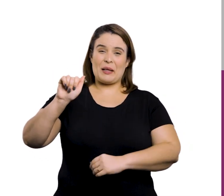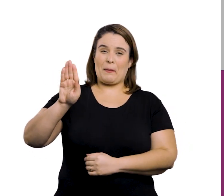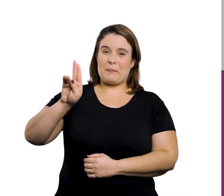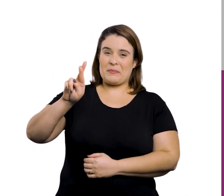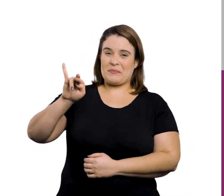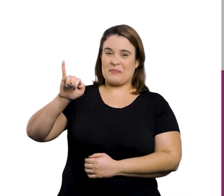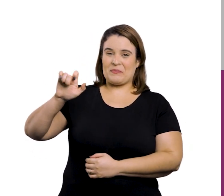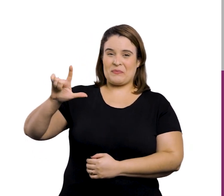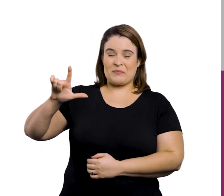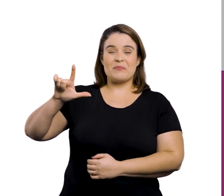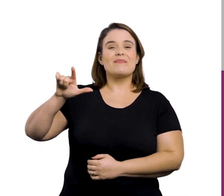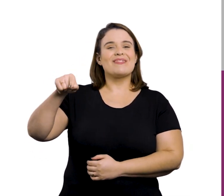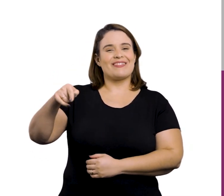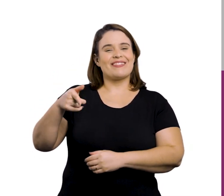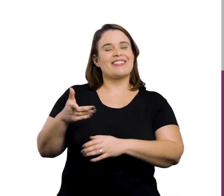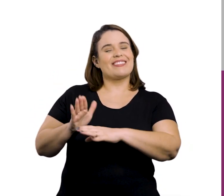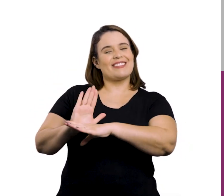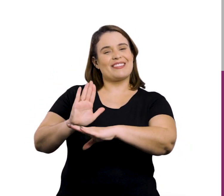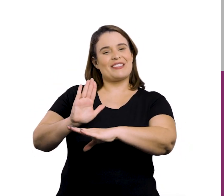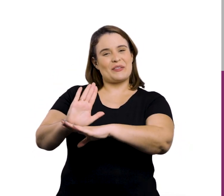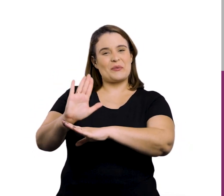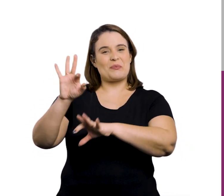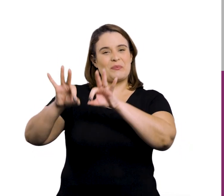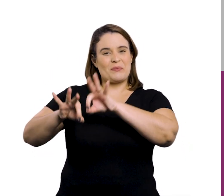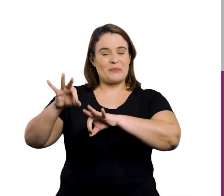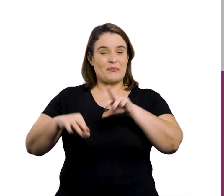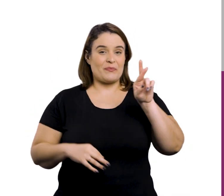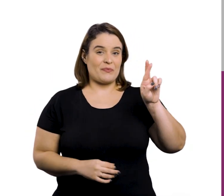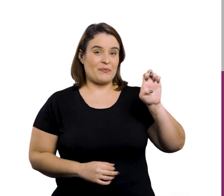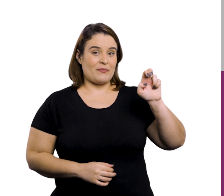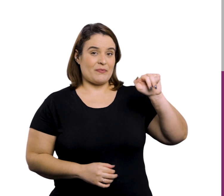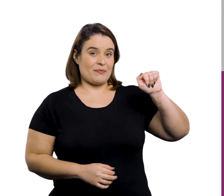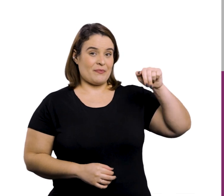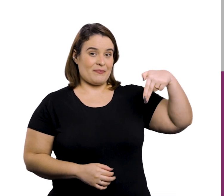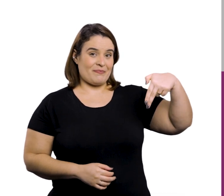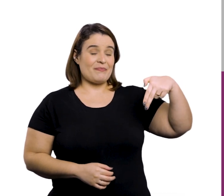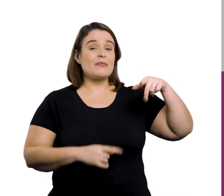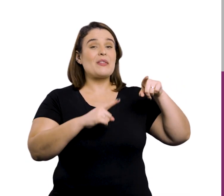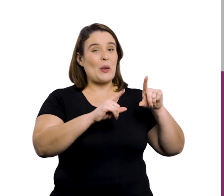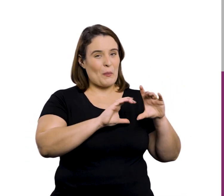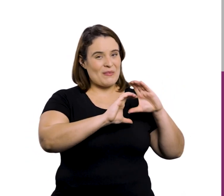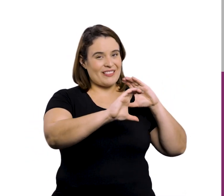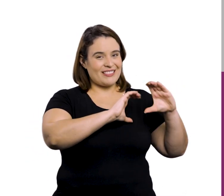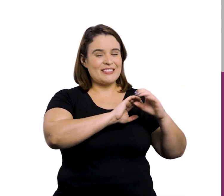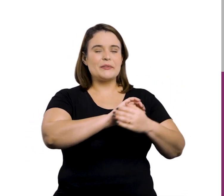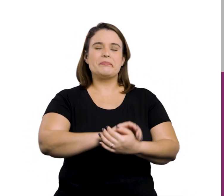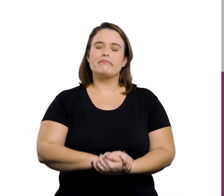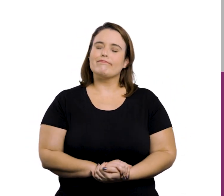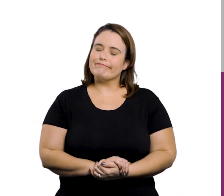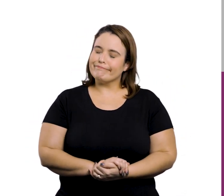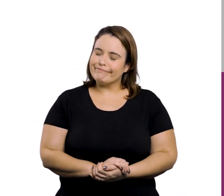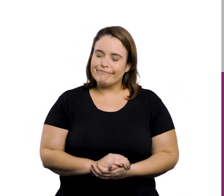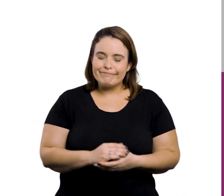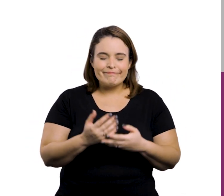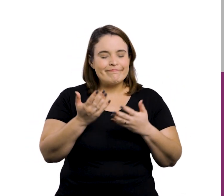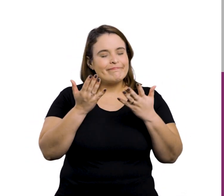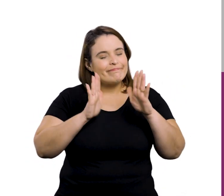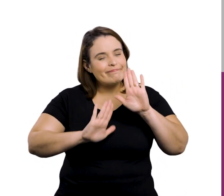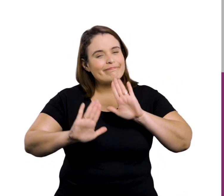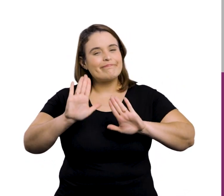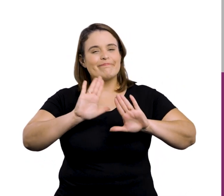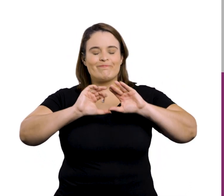Moraes, assessor de projetos, e ao Renan Simão, assessor de comunicação, que com muito cuidado,